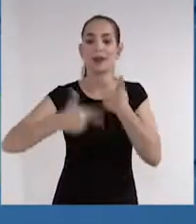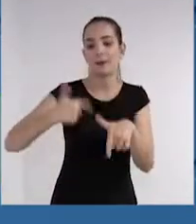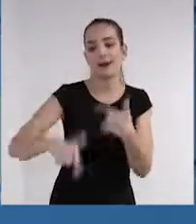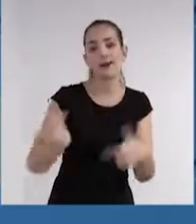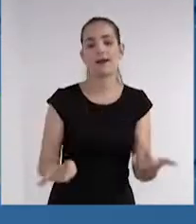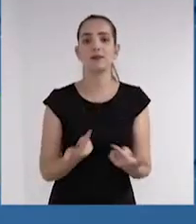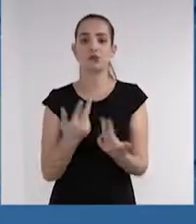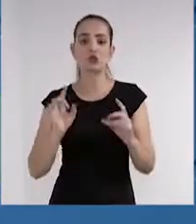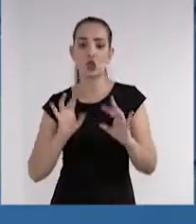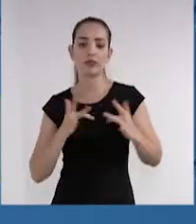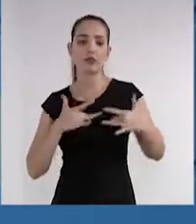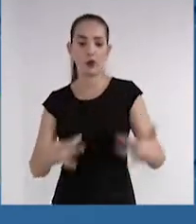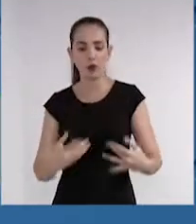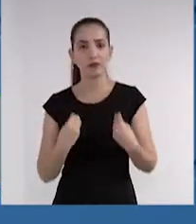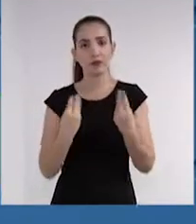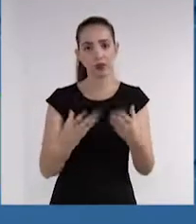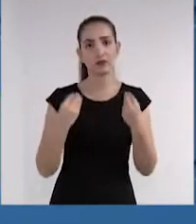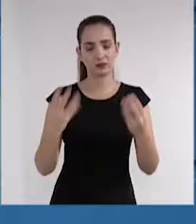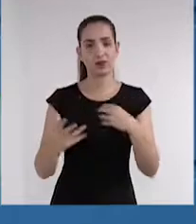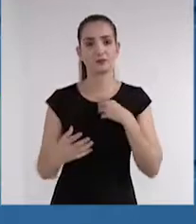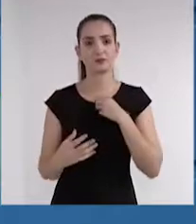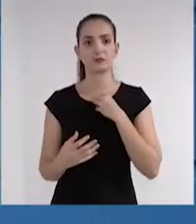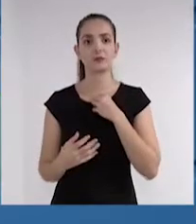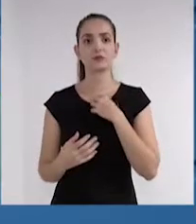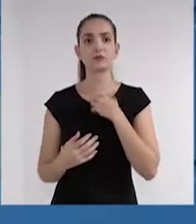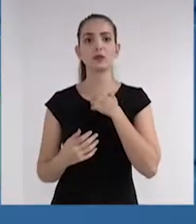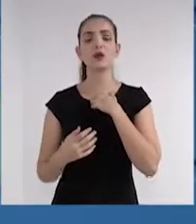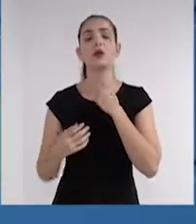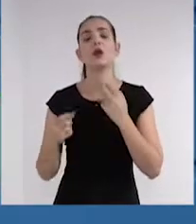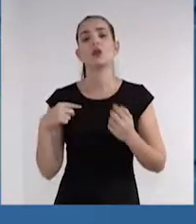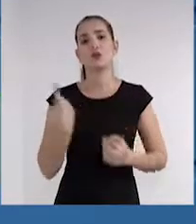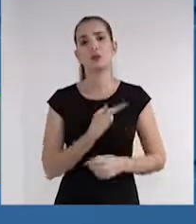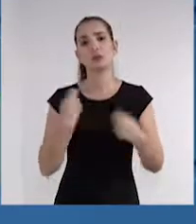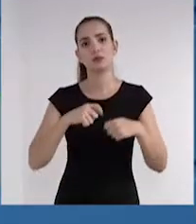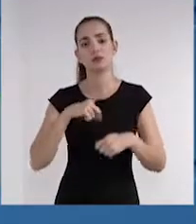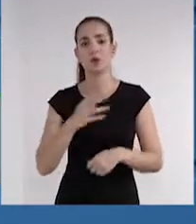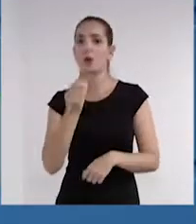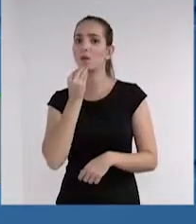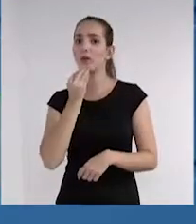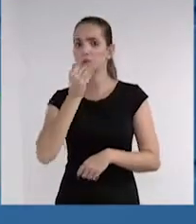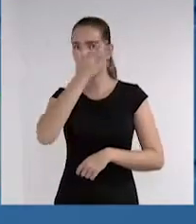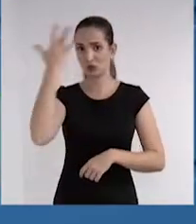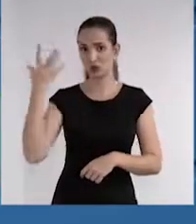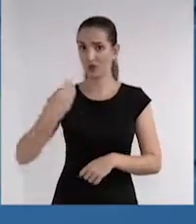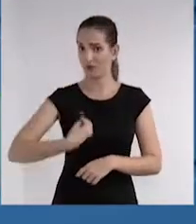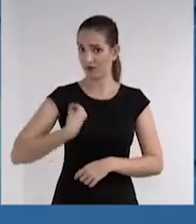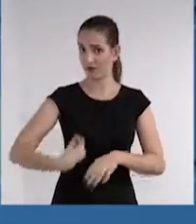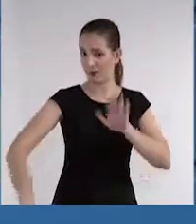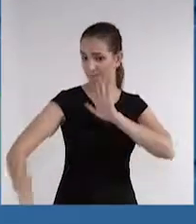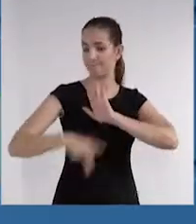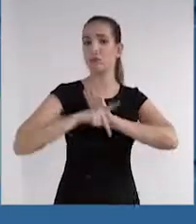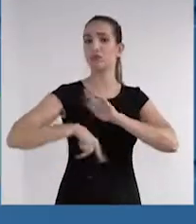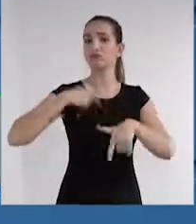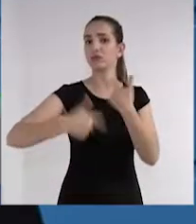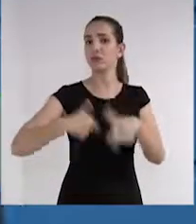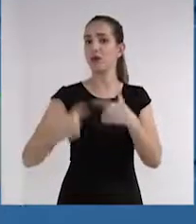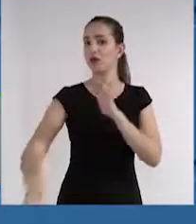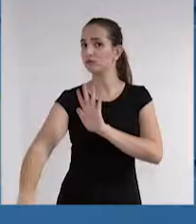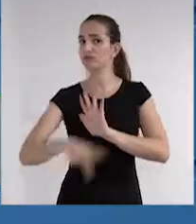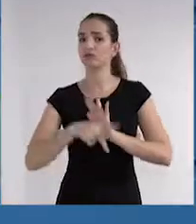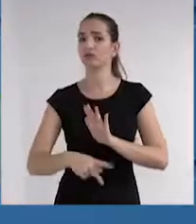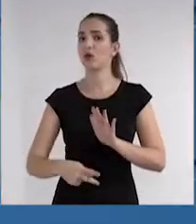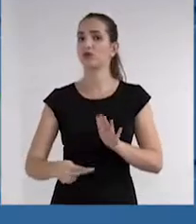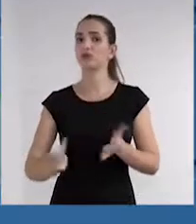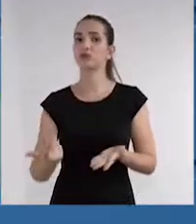precisamos de mudar o pensamento, temos que dar oportunidade para as pessoas viver com o seu próprio trabalho, com o seu próprio sustento, não distribuição,